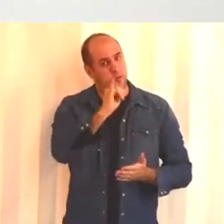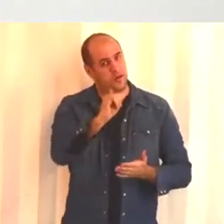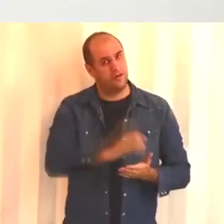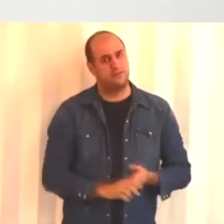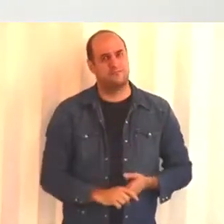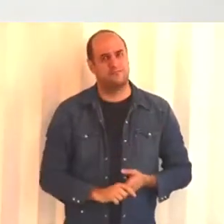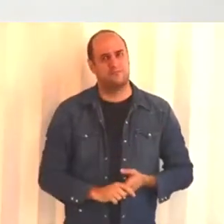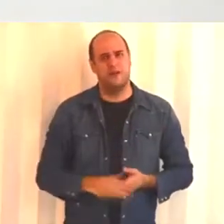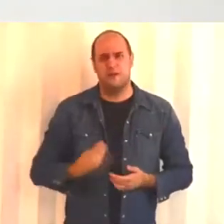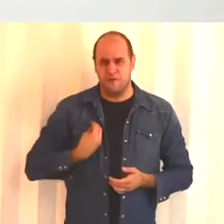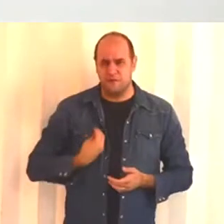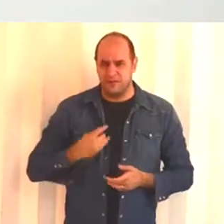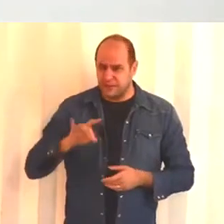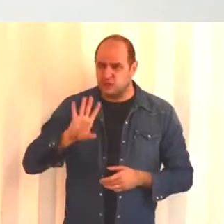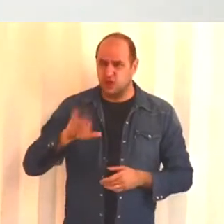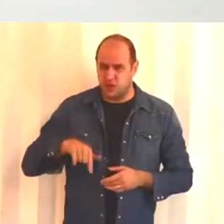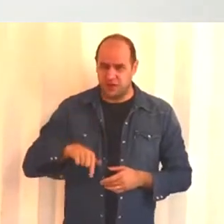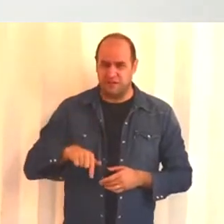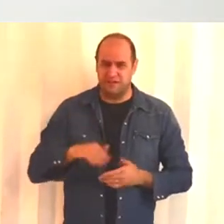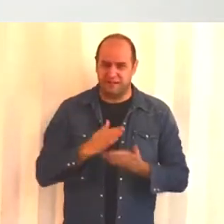enquanto você viver que você vai louvar o Senhor?